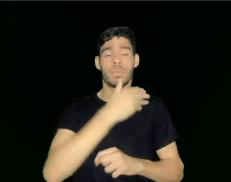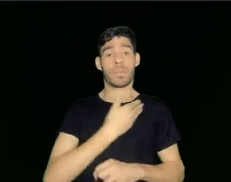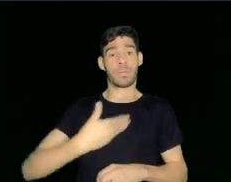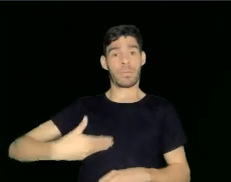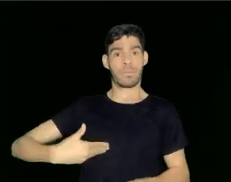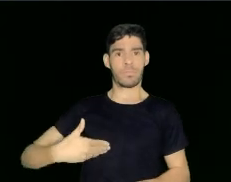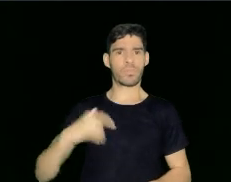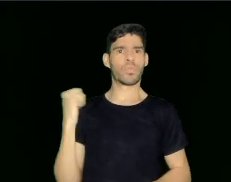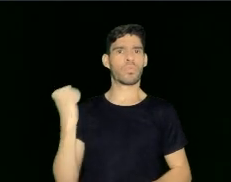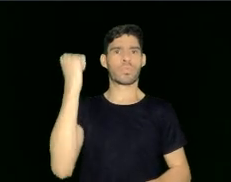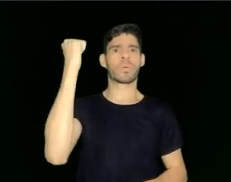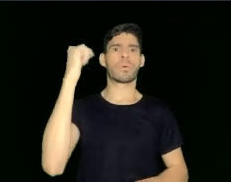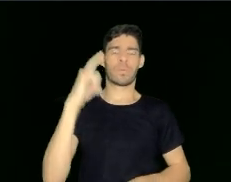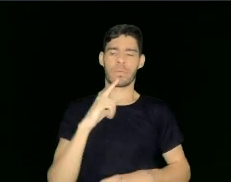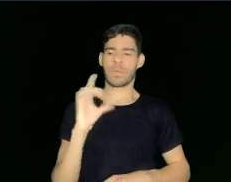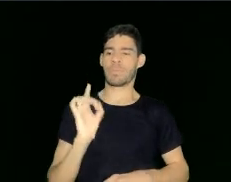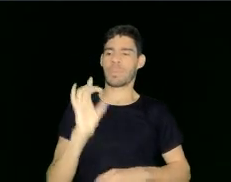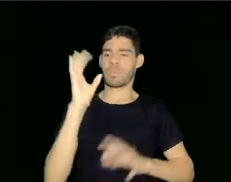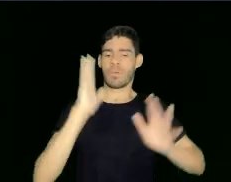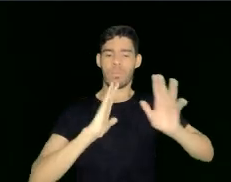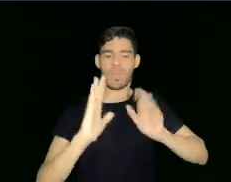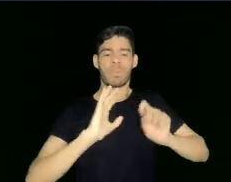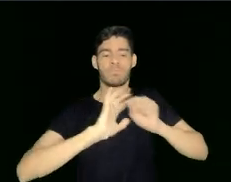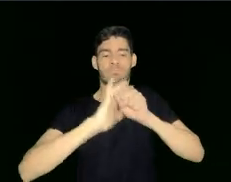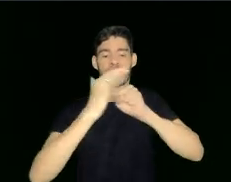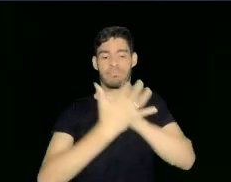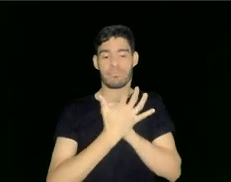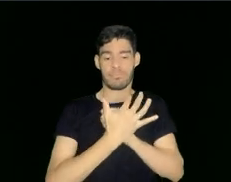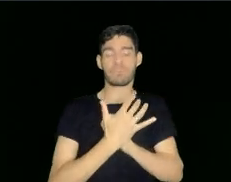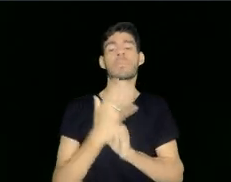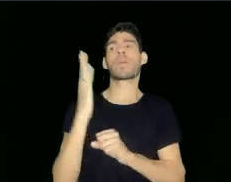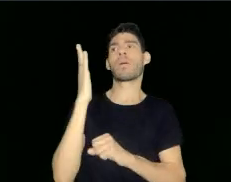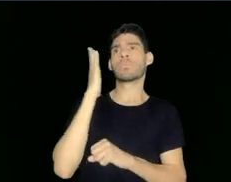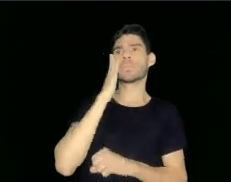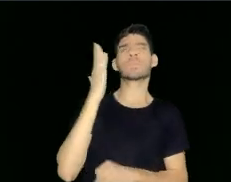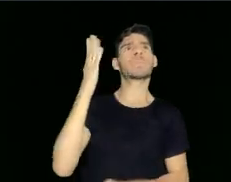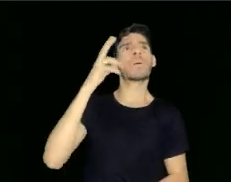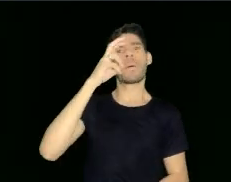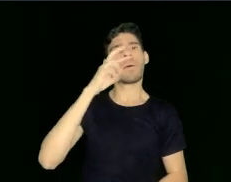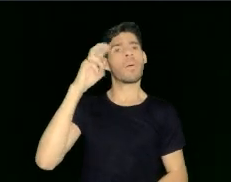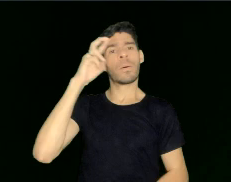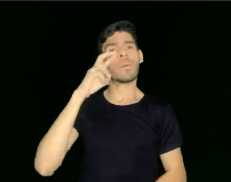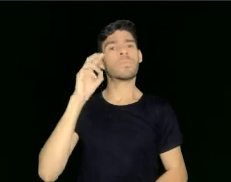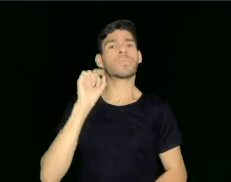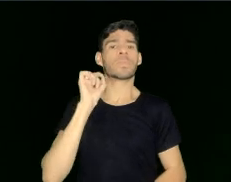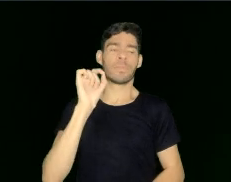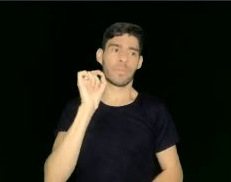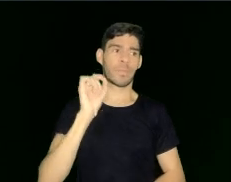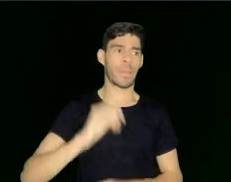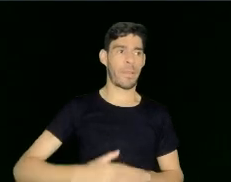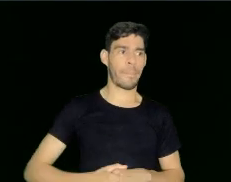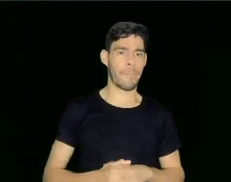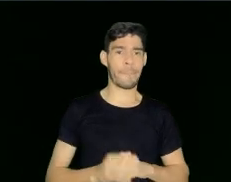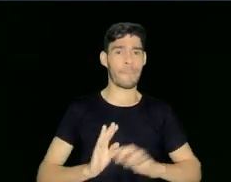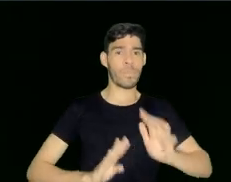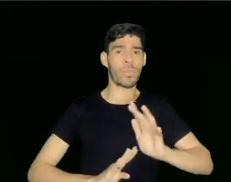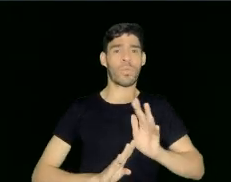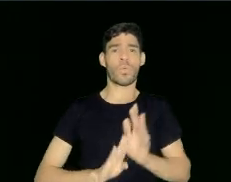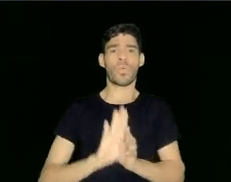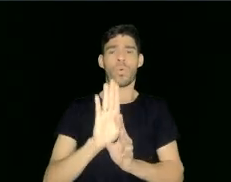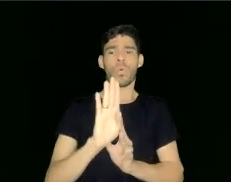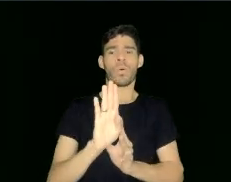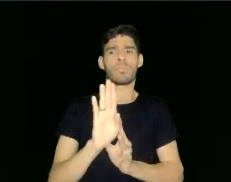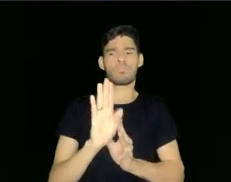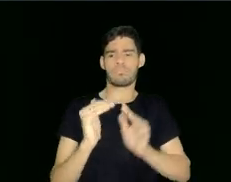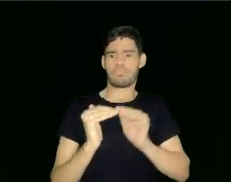parte da administração pública, agravado especialmente nesses tempos de pandemia. Tem-se